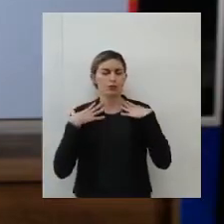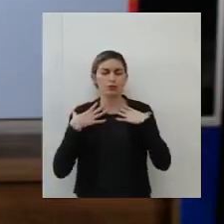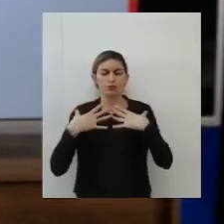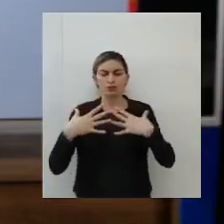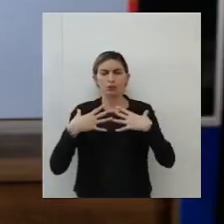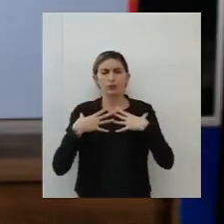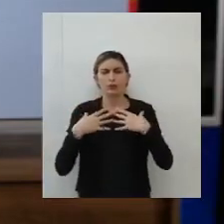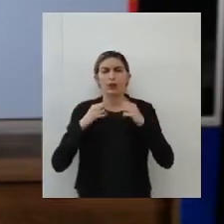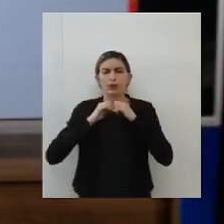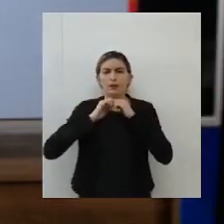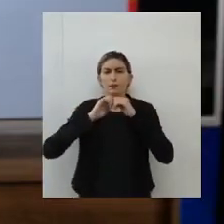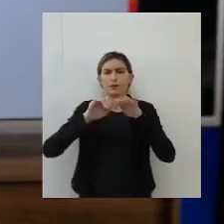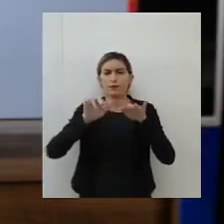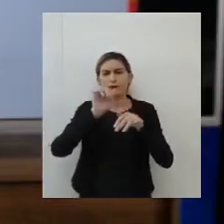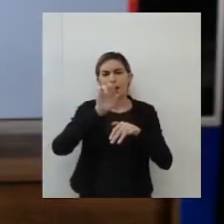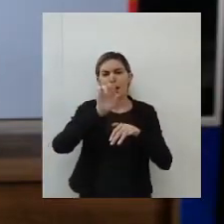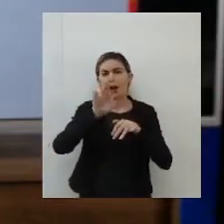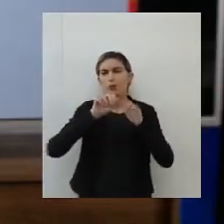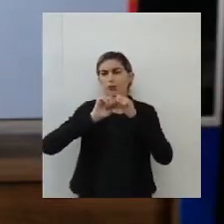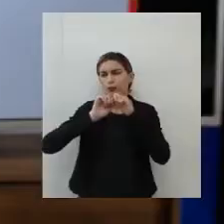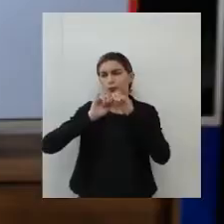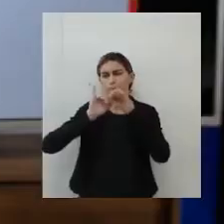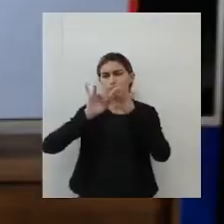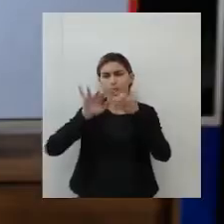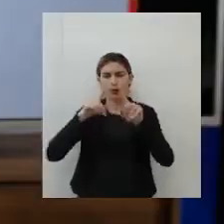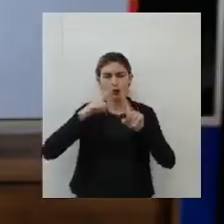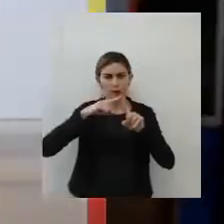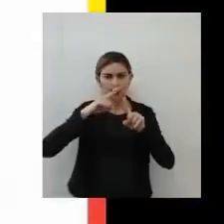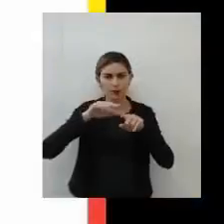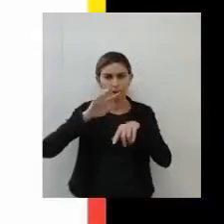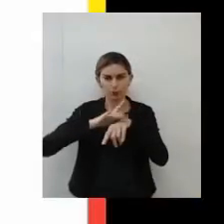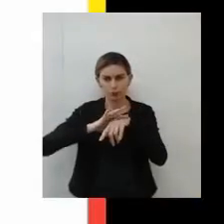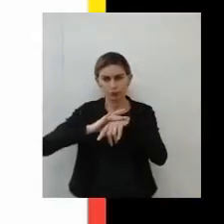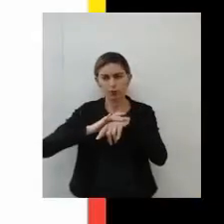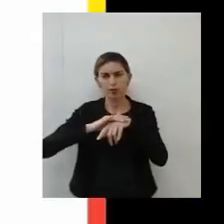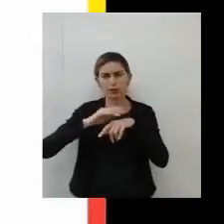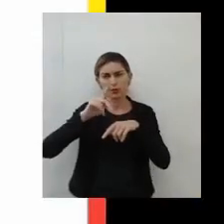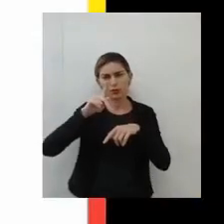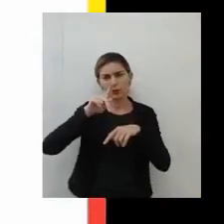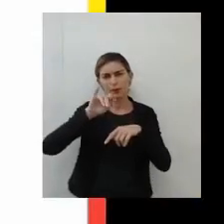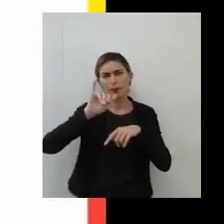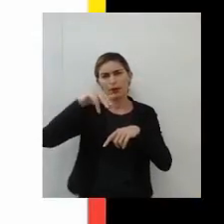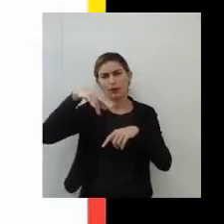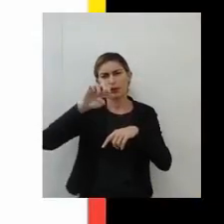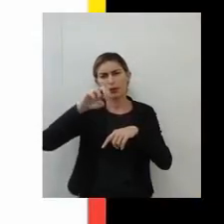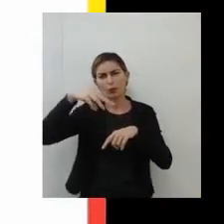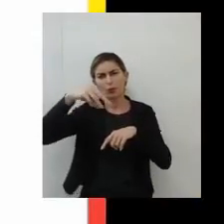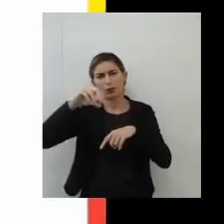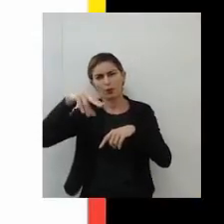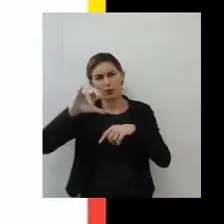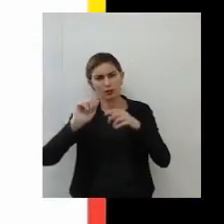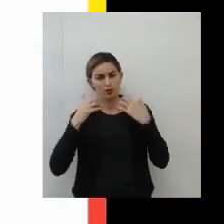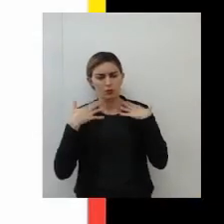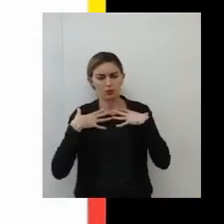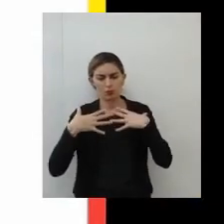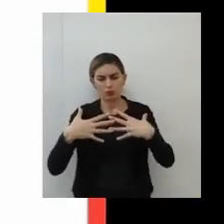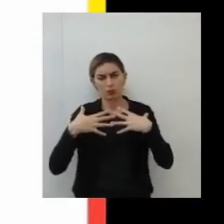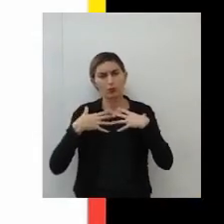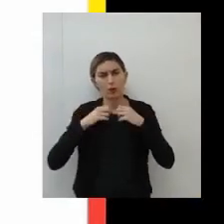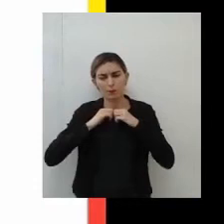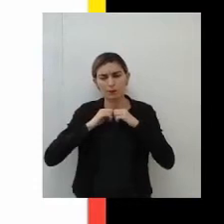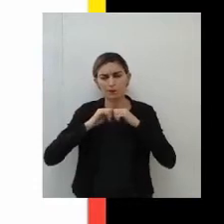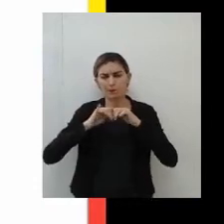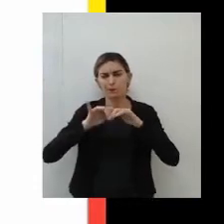era transmitida pelo ar. Esse tipo de peste, a pneumônica, foi uma das que mais contribuiu para